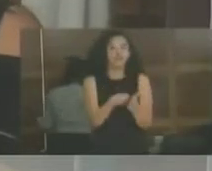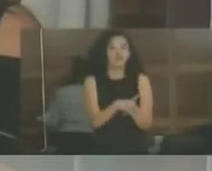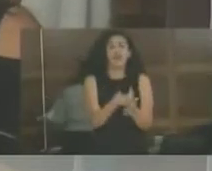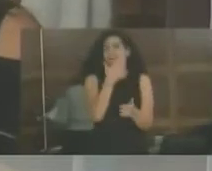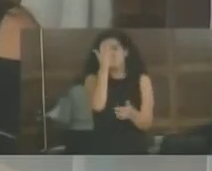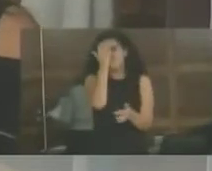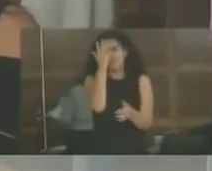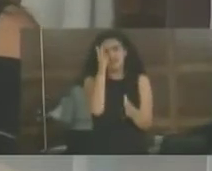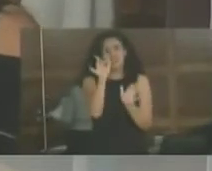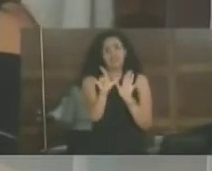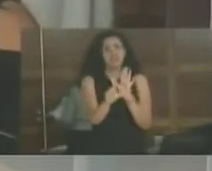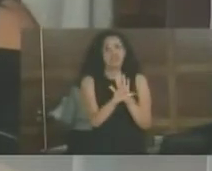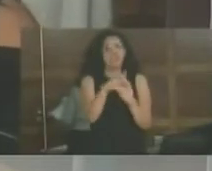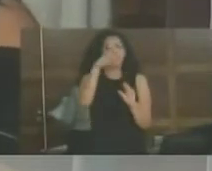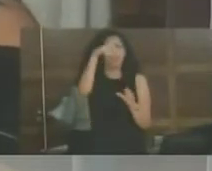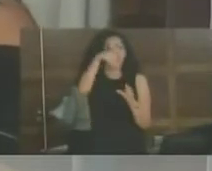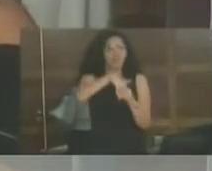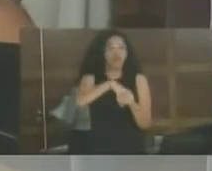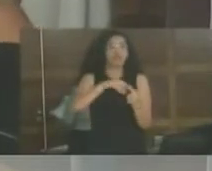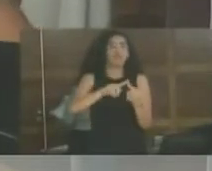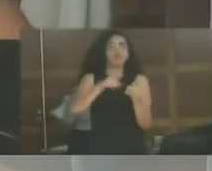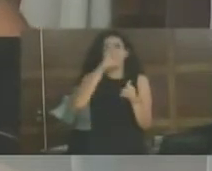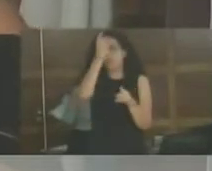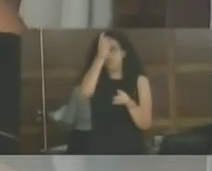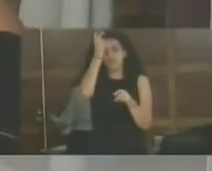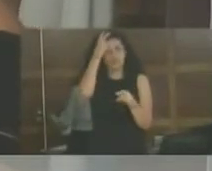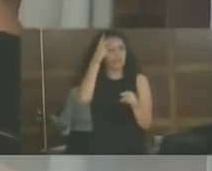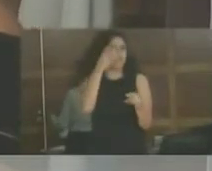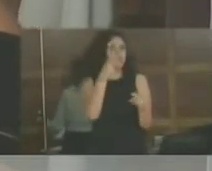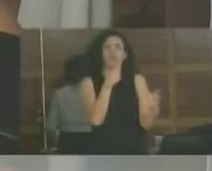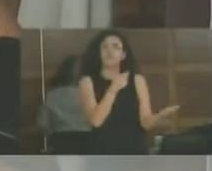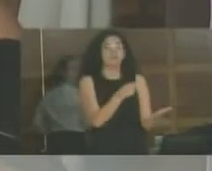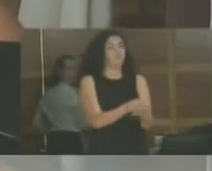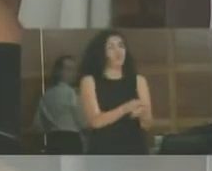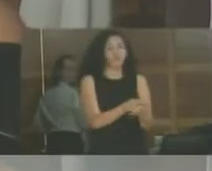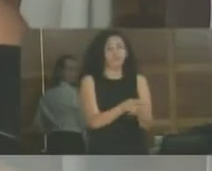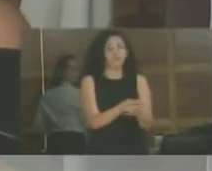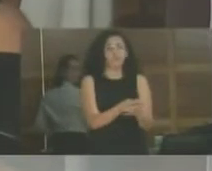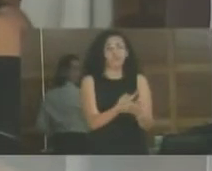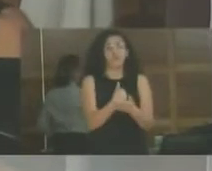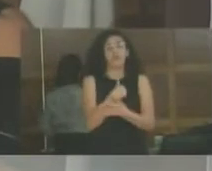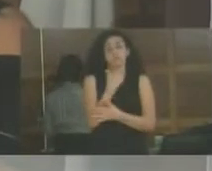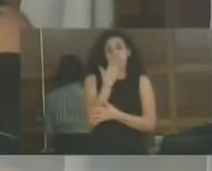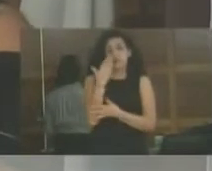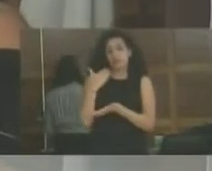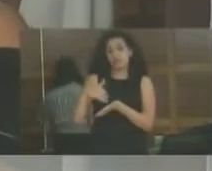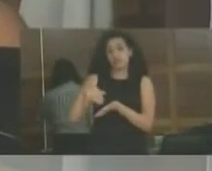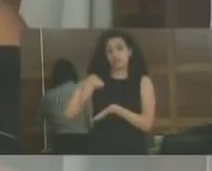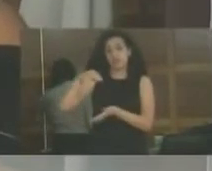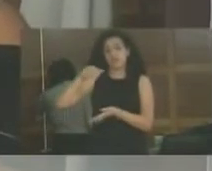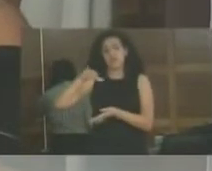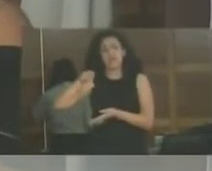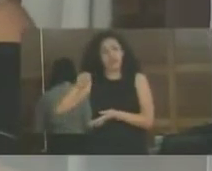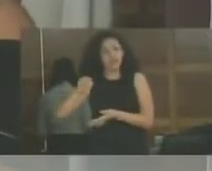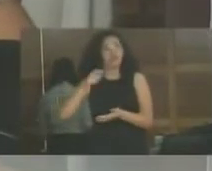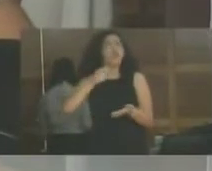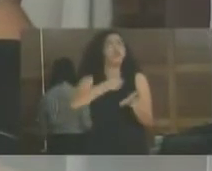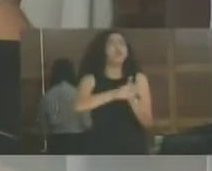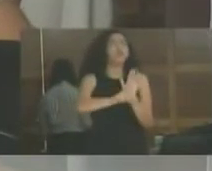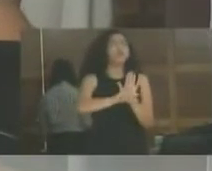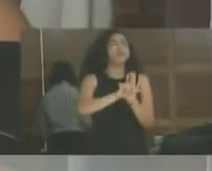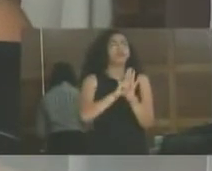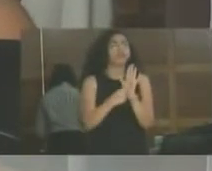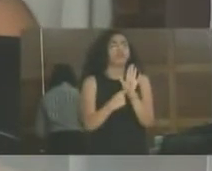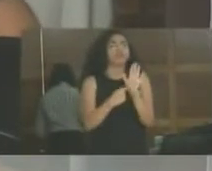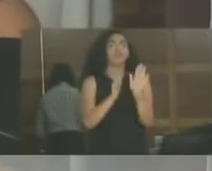lei para essa casa, a gente aprovar e o executivo depois deixar de fazer a sua parte. Então eu peço ao secretário Mário que faça a sua parte, que